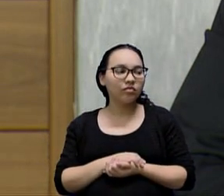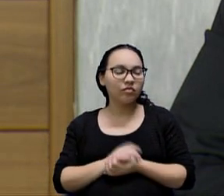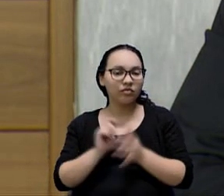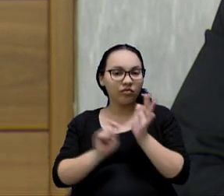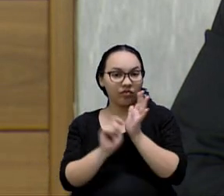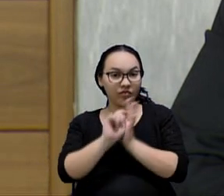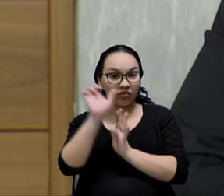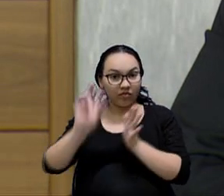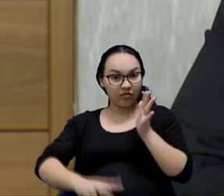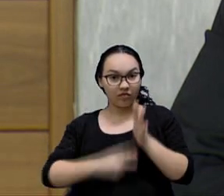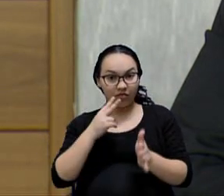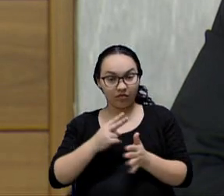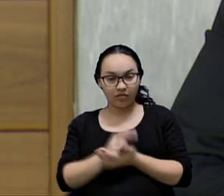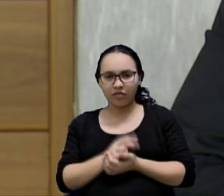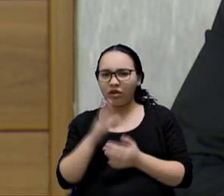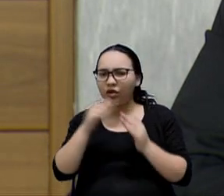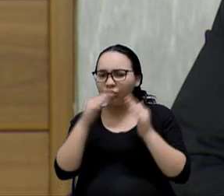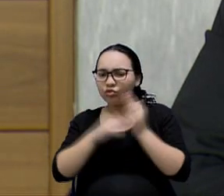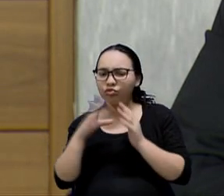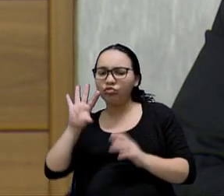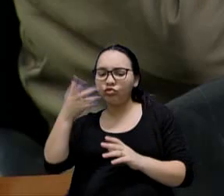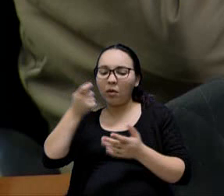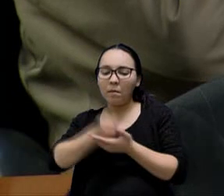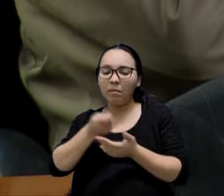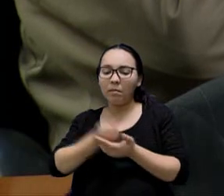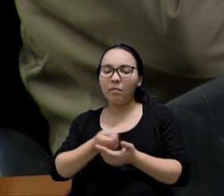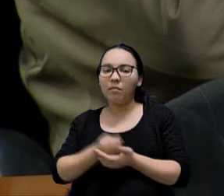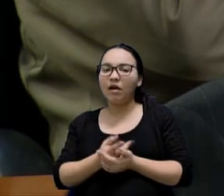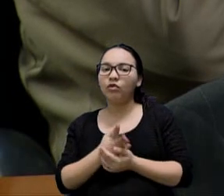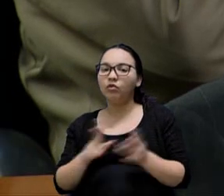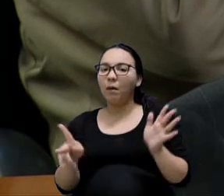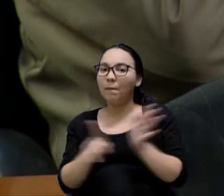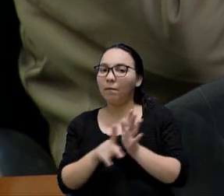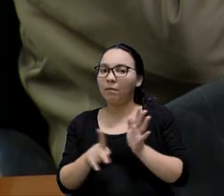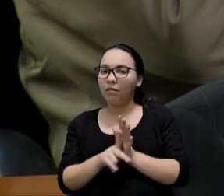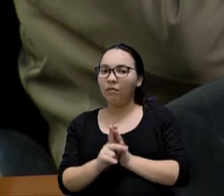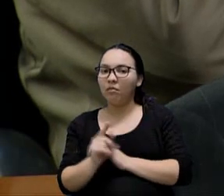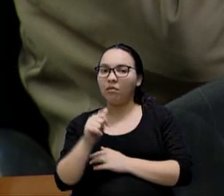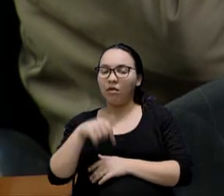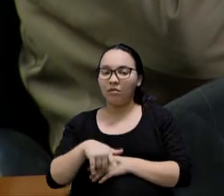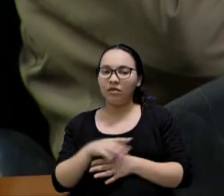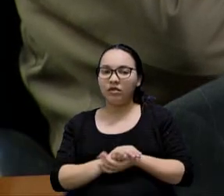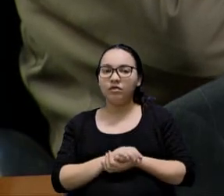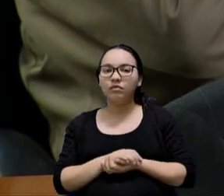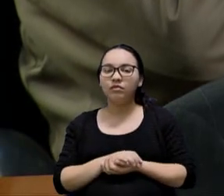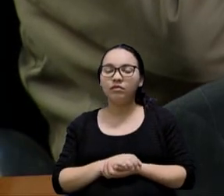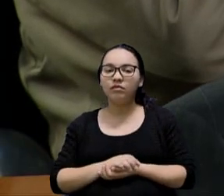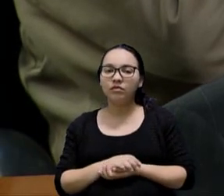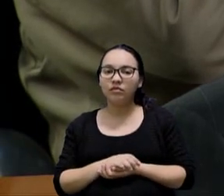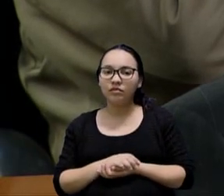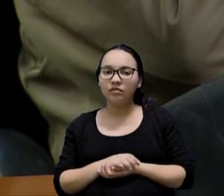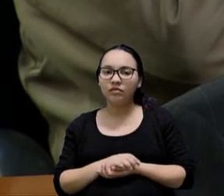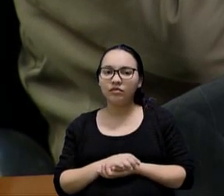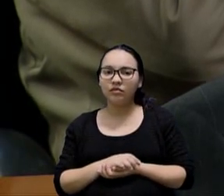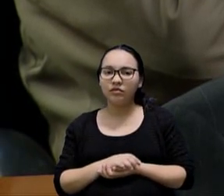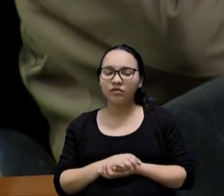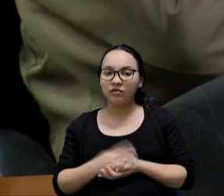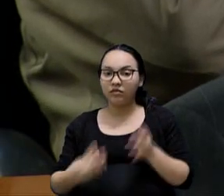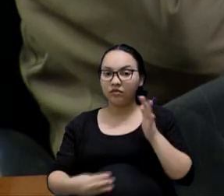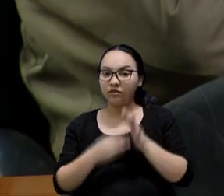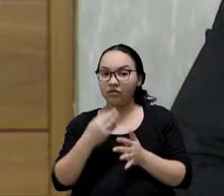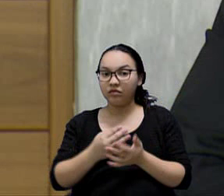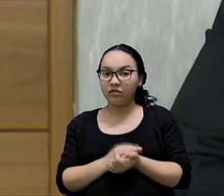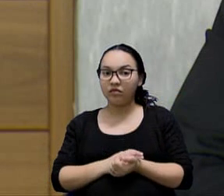Artigo 2º. As despesas decorrentes da aprovação desse decreto legislativo correrão à conta de verba orçamentária própria. Artigo 3º.